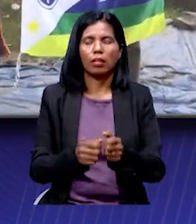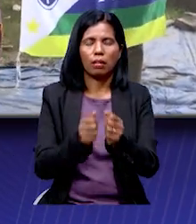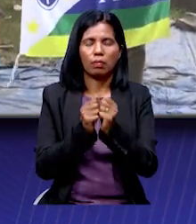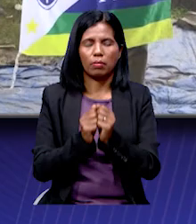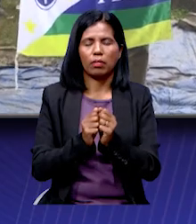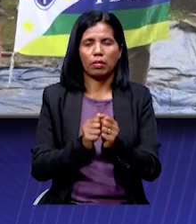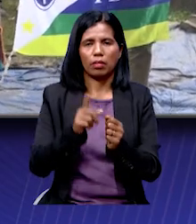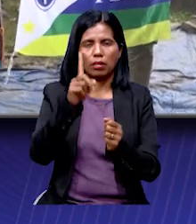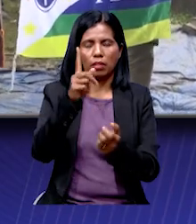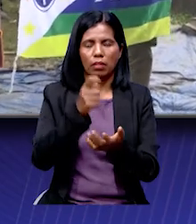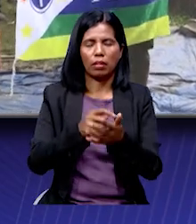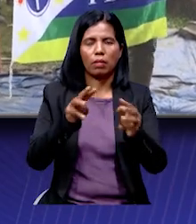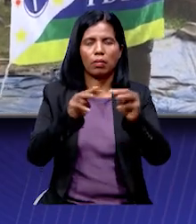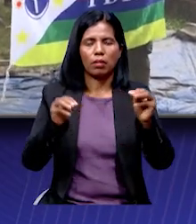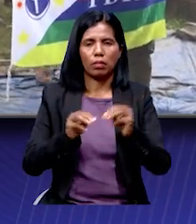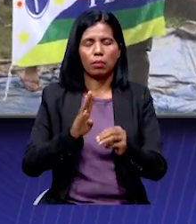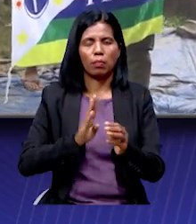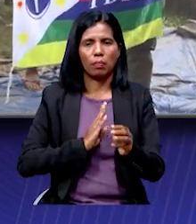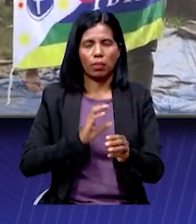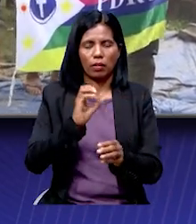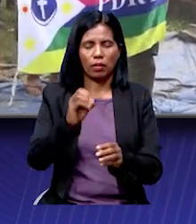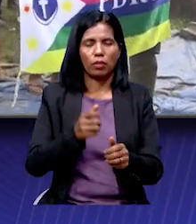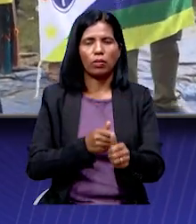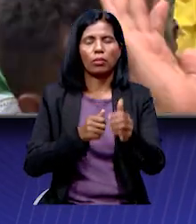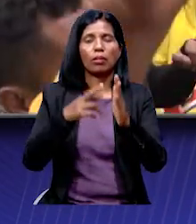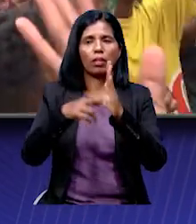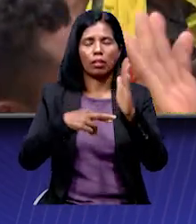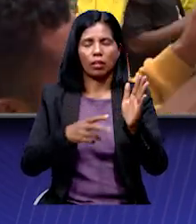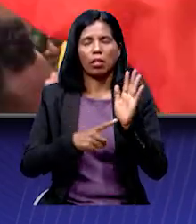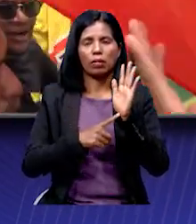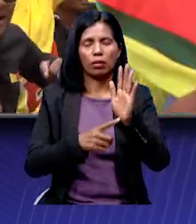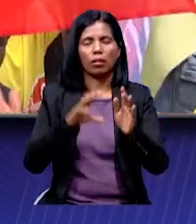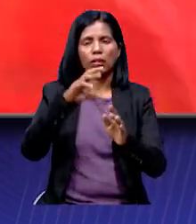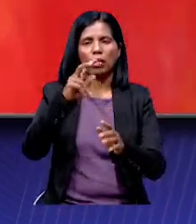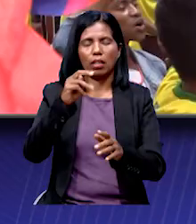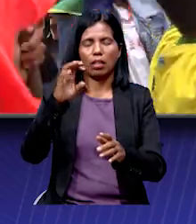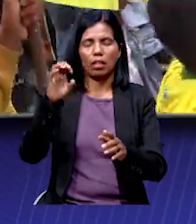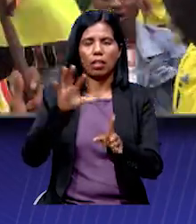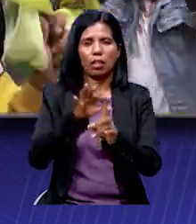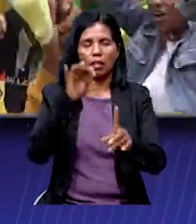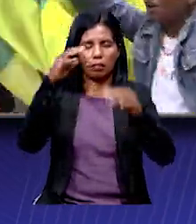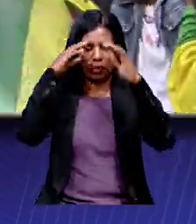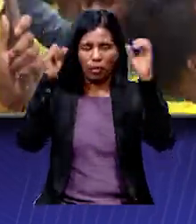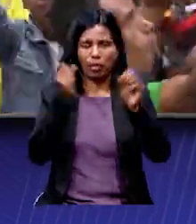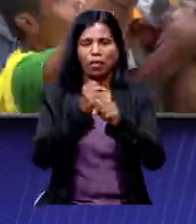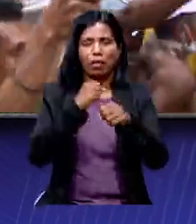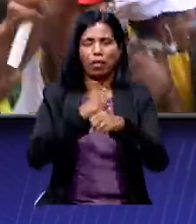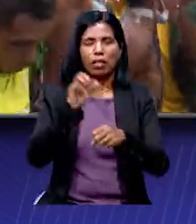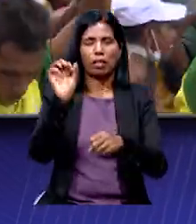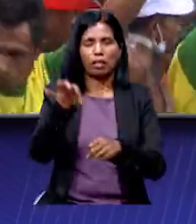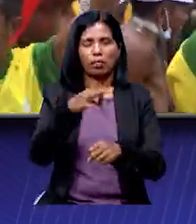em Ilha Reci, no município de Bobonaro. Tira horário na B, Fossai Russi CNE, eleição presidencial, se ralau e a Loro Sanulo